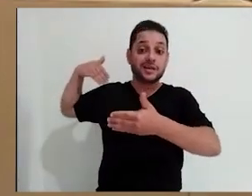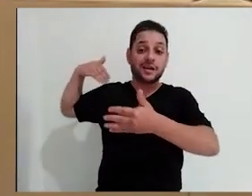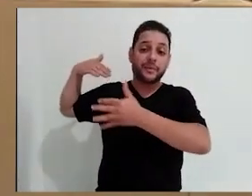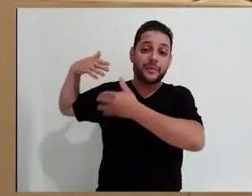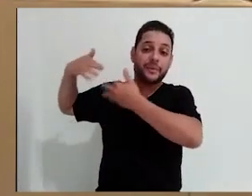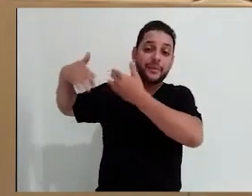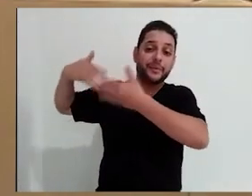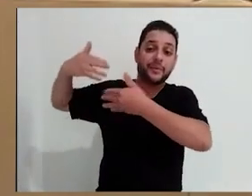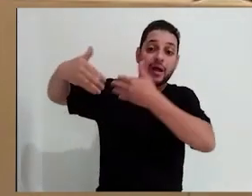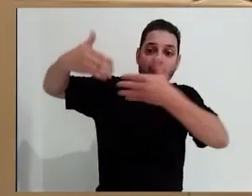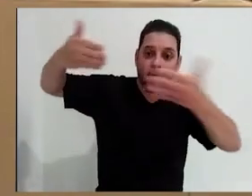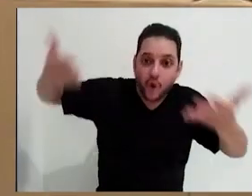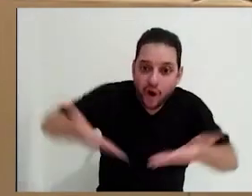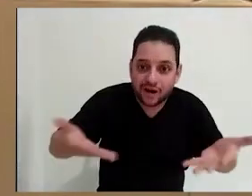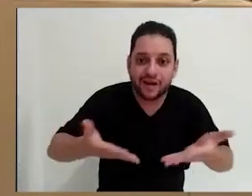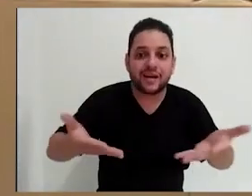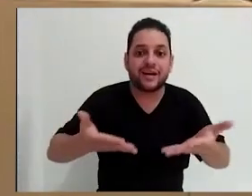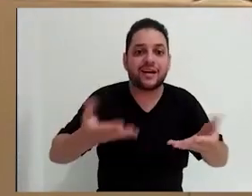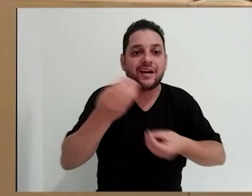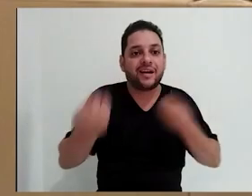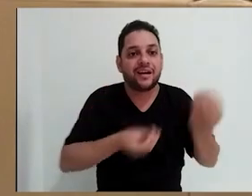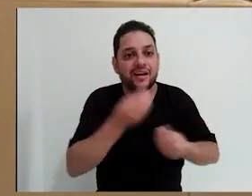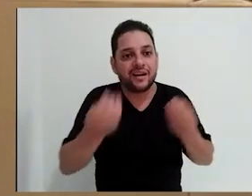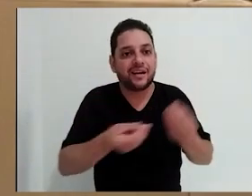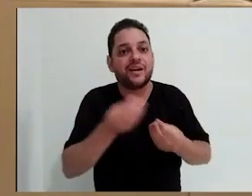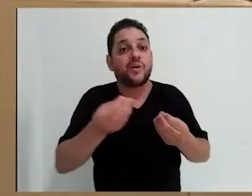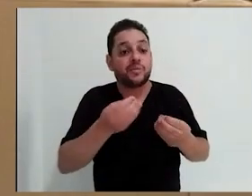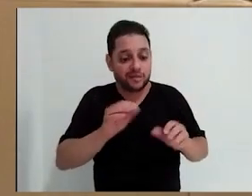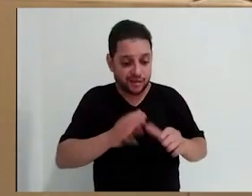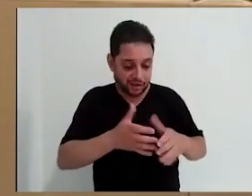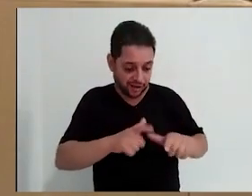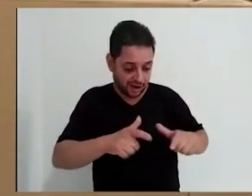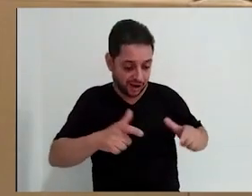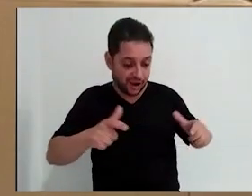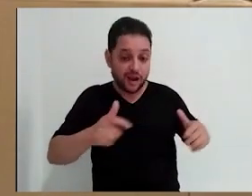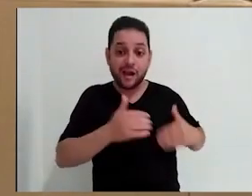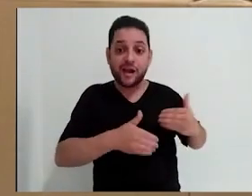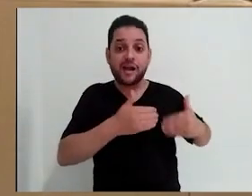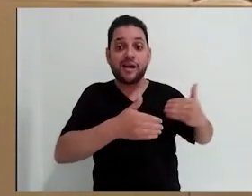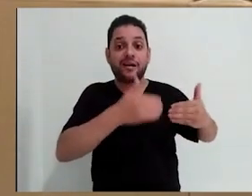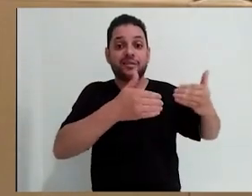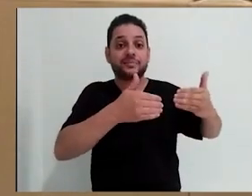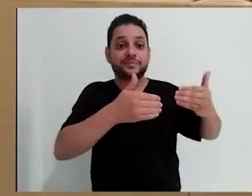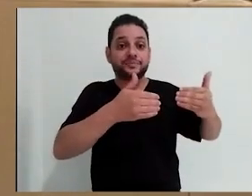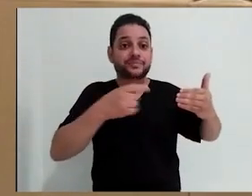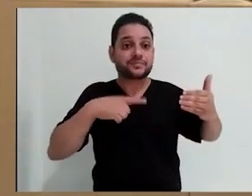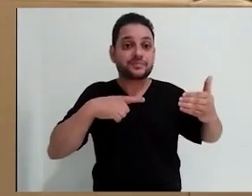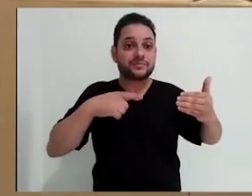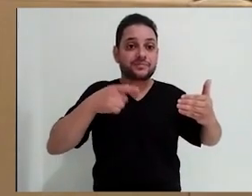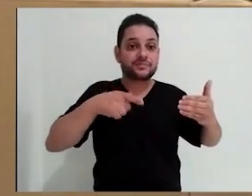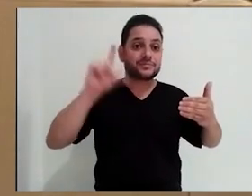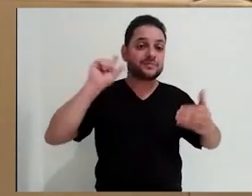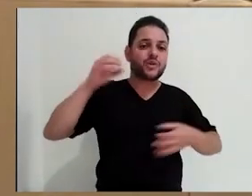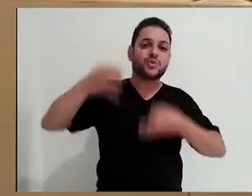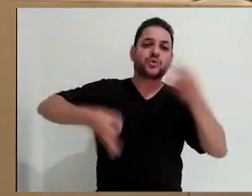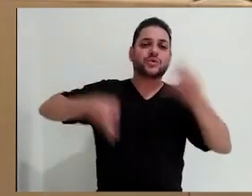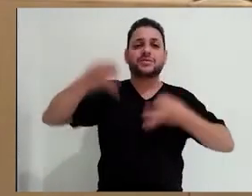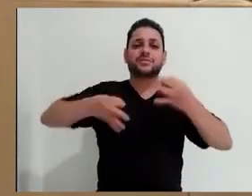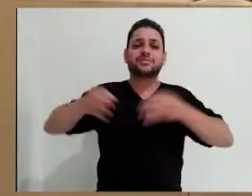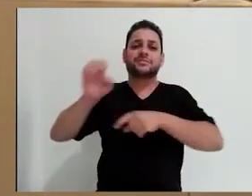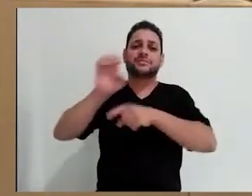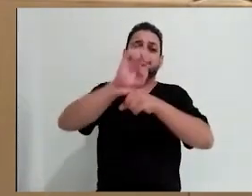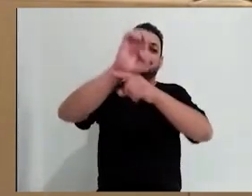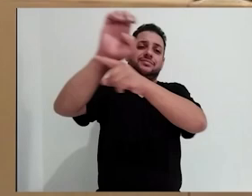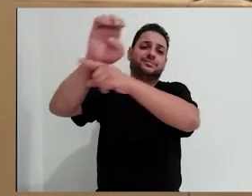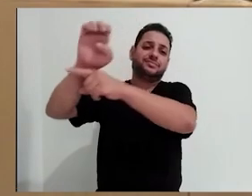sendo hoje, como essa ponte está crescendo, né? Assim como o senhor ministro falou lá do juizado estadual, né? Que começou lá atrás,